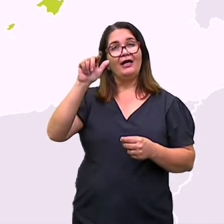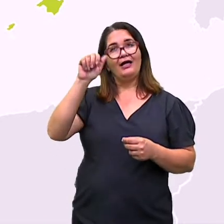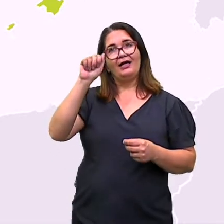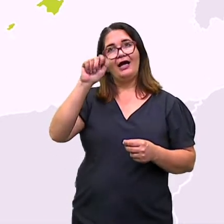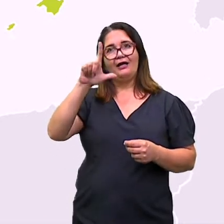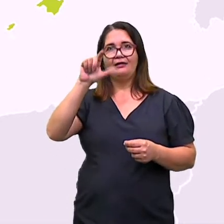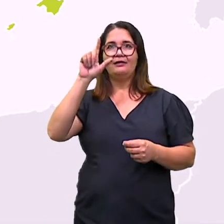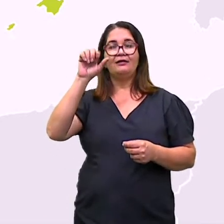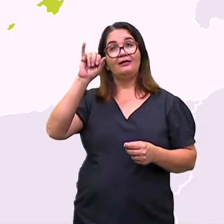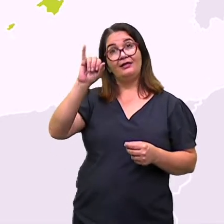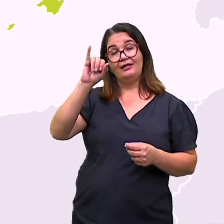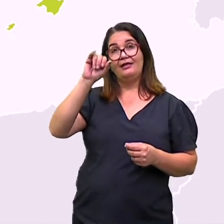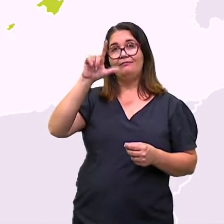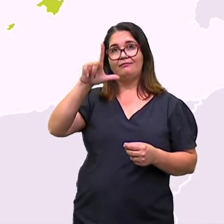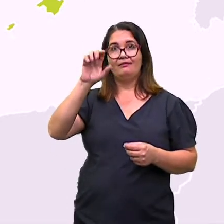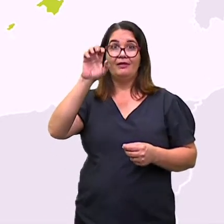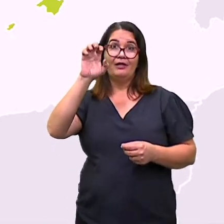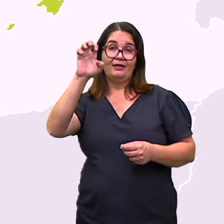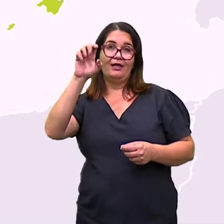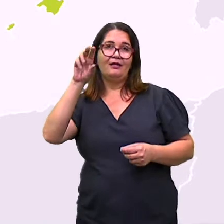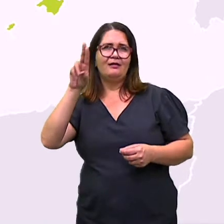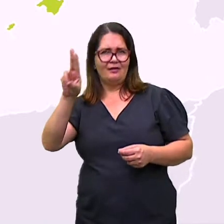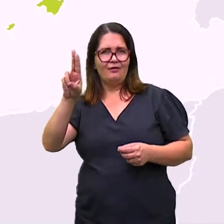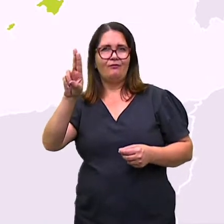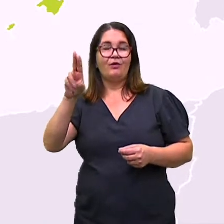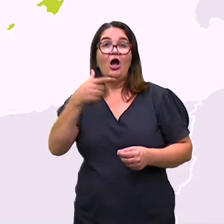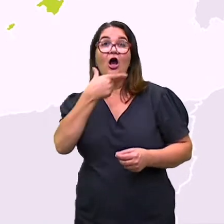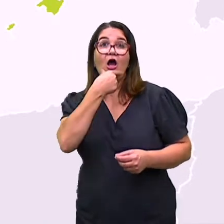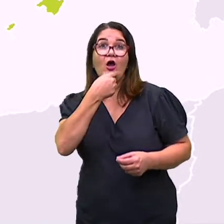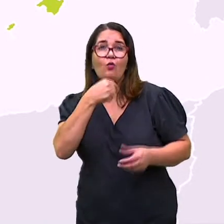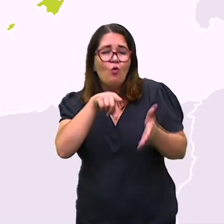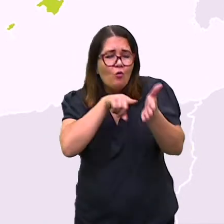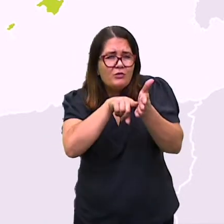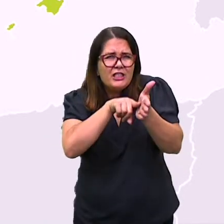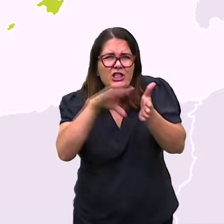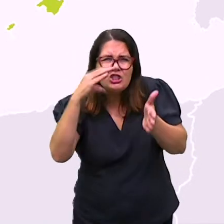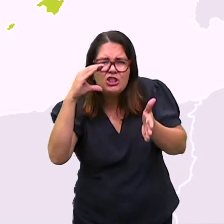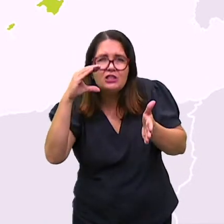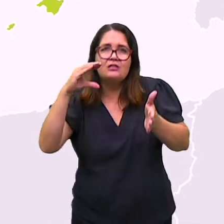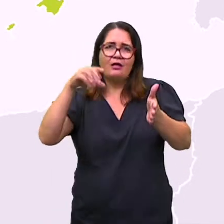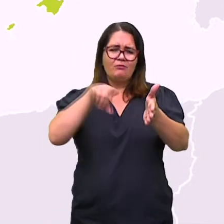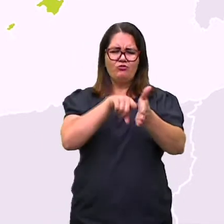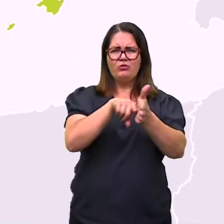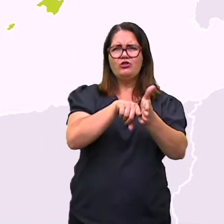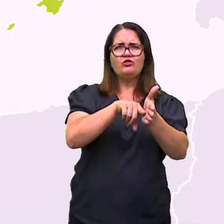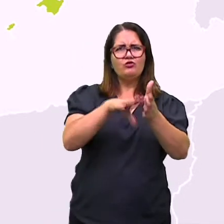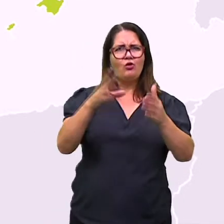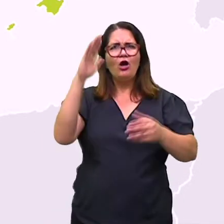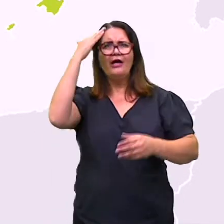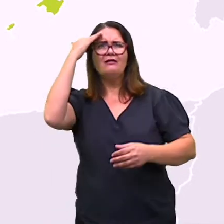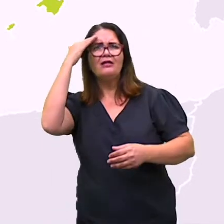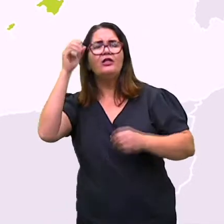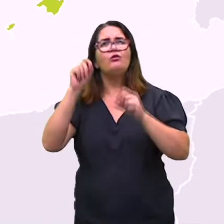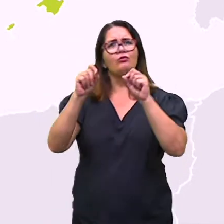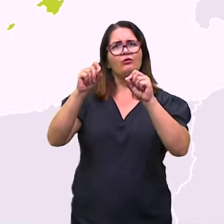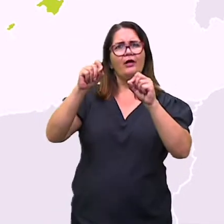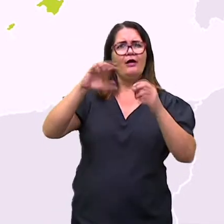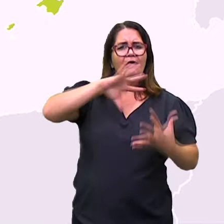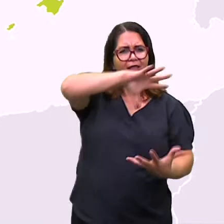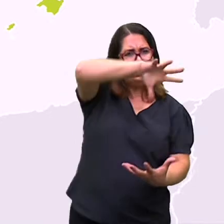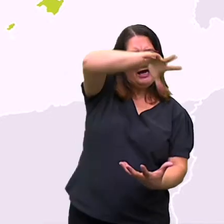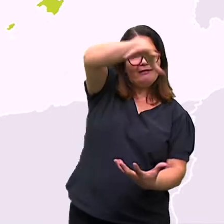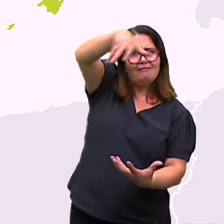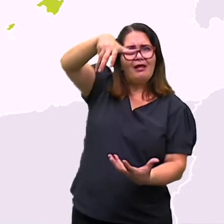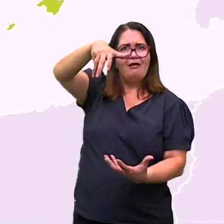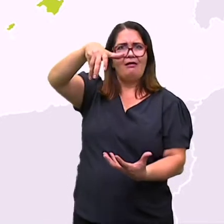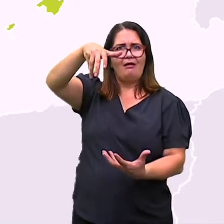centro do universo. A Igreja acabou excomungando o Galileu e, para